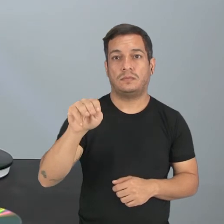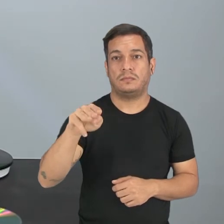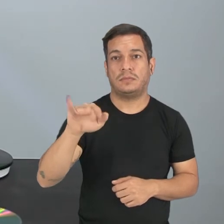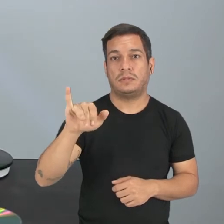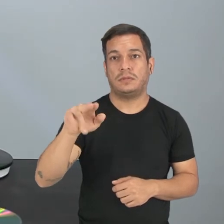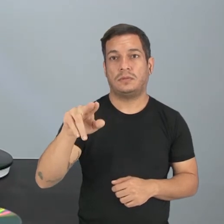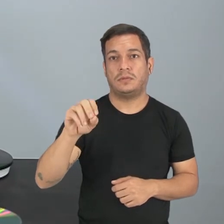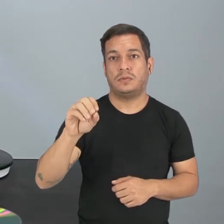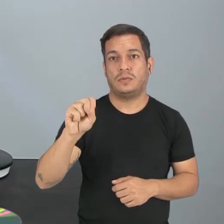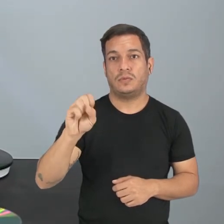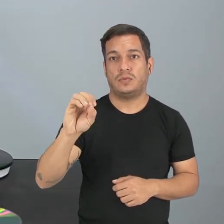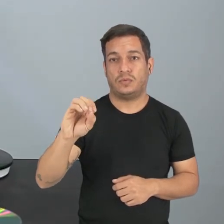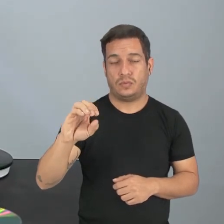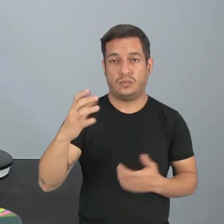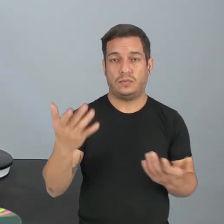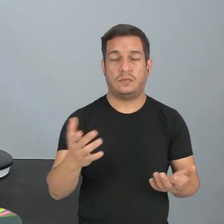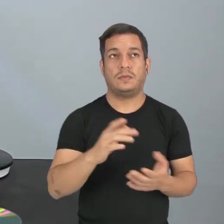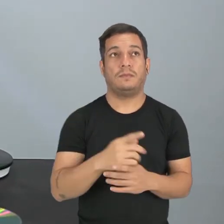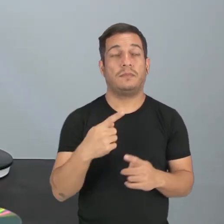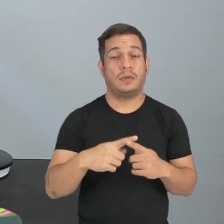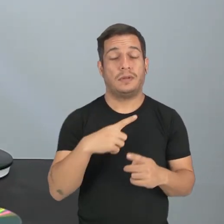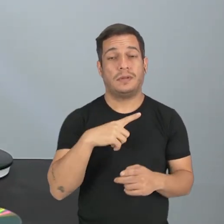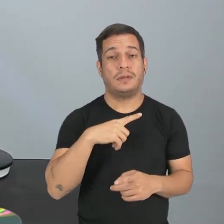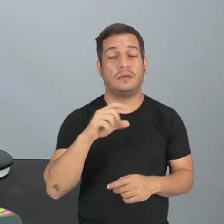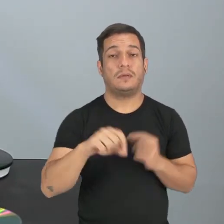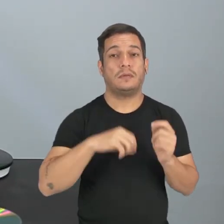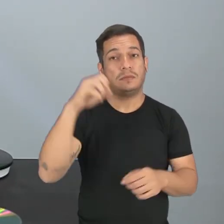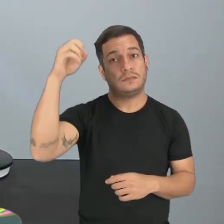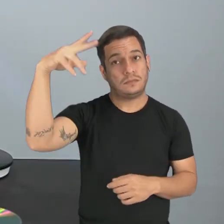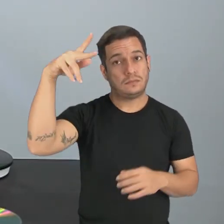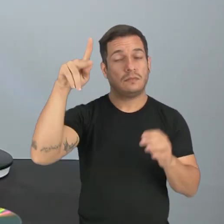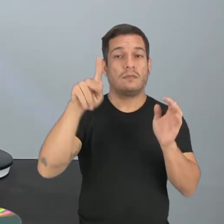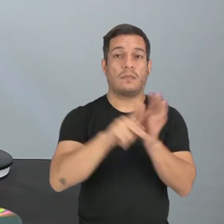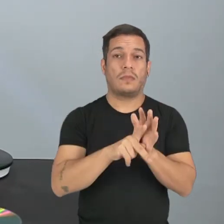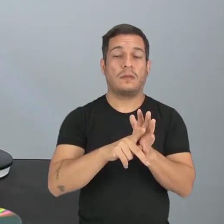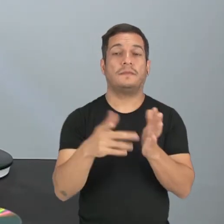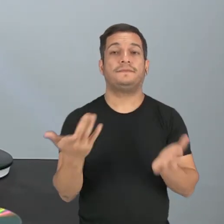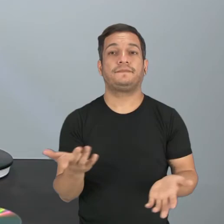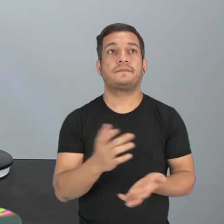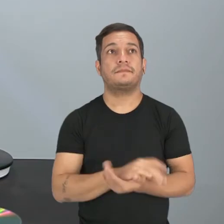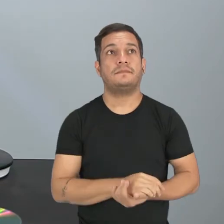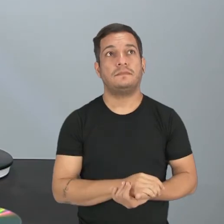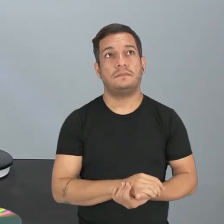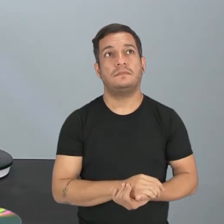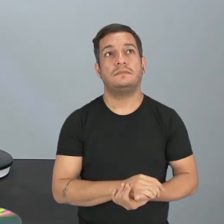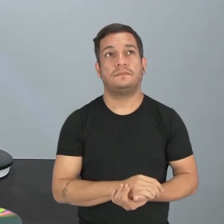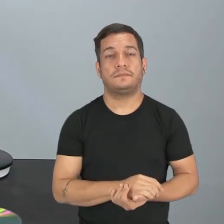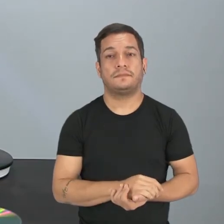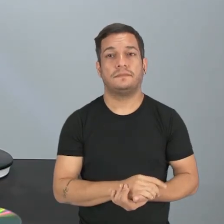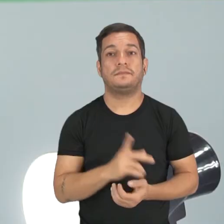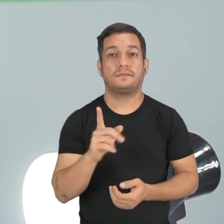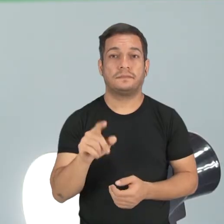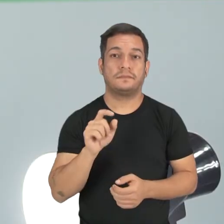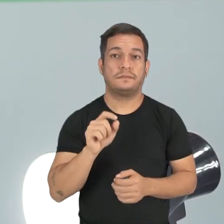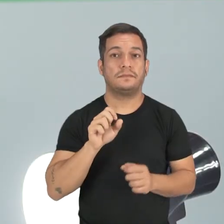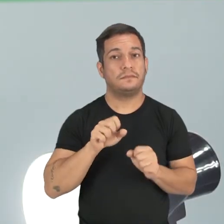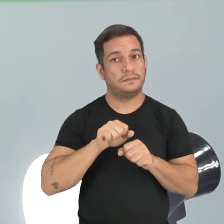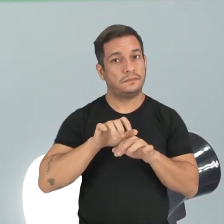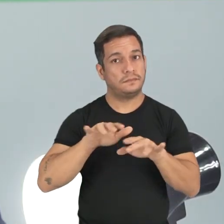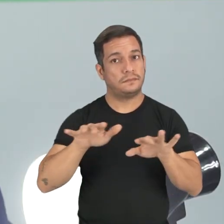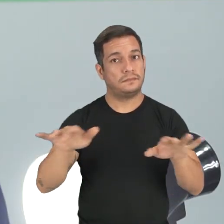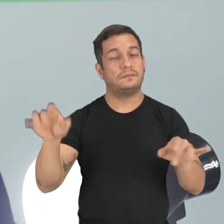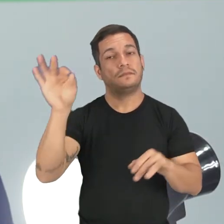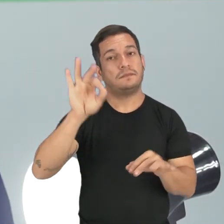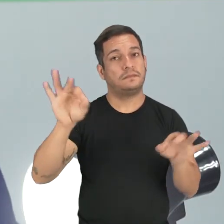luminoso. Por quê? Porque ele produz, né, possui sua própria luz e ele emite